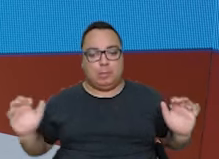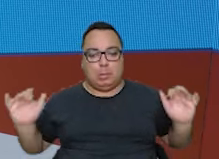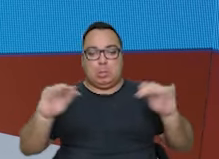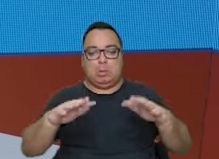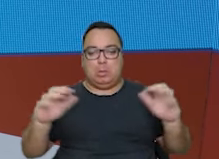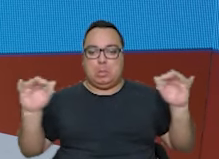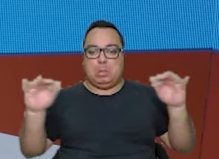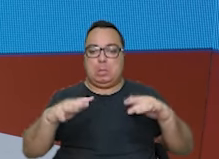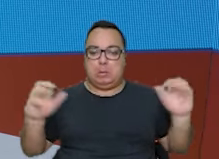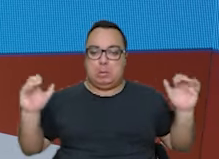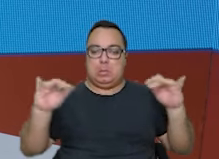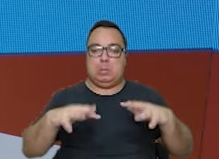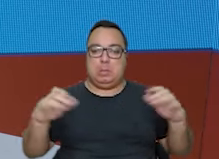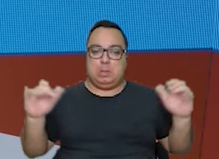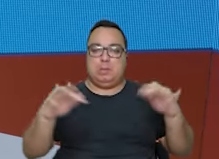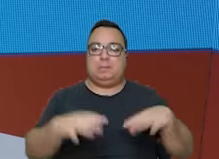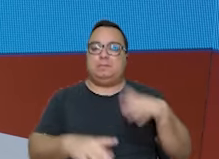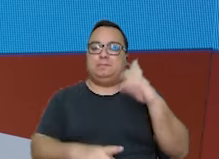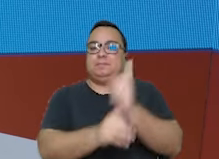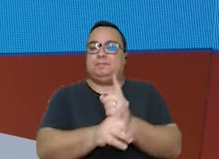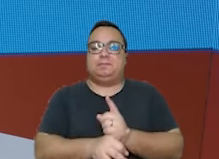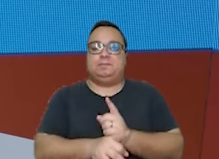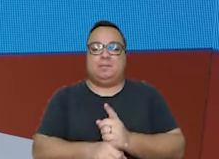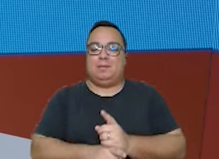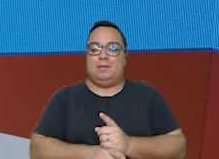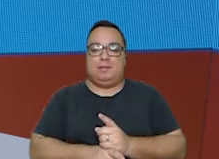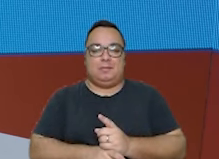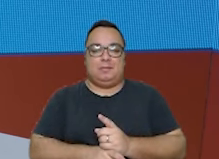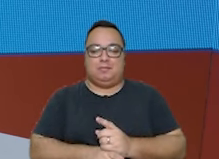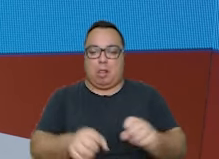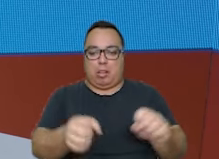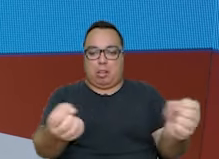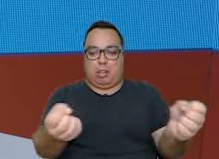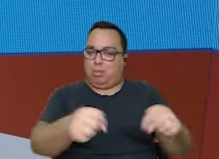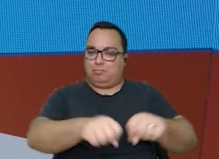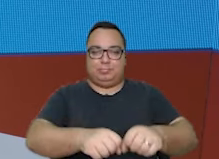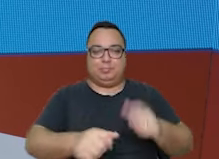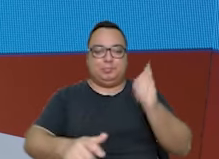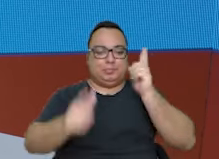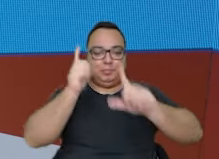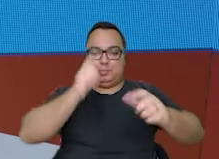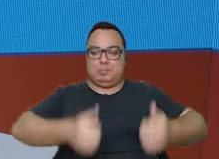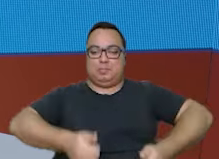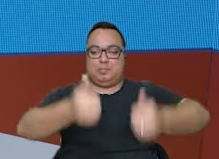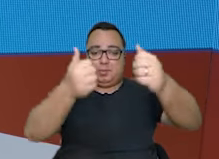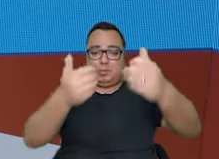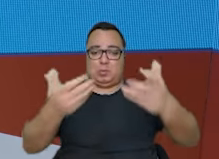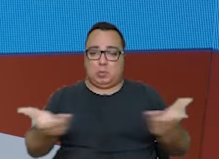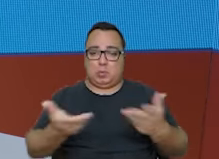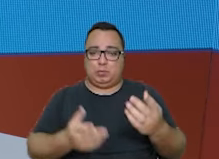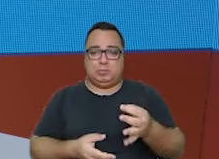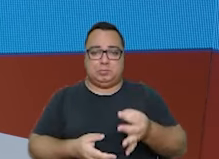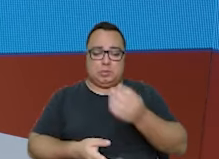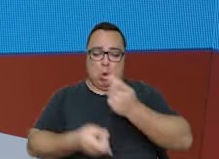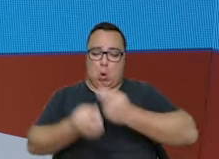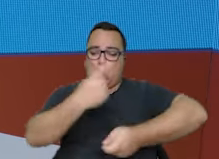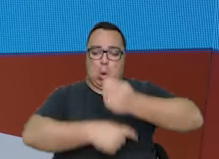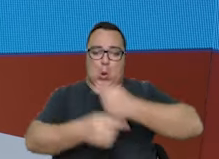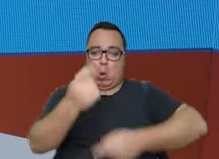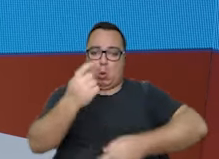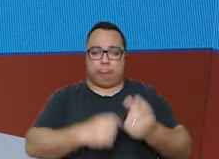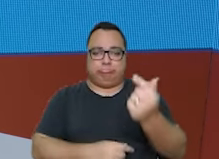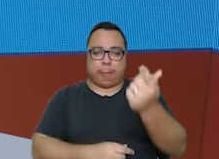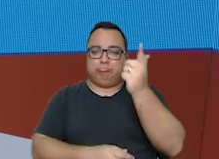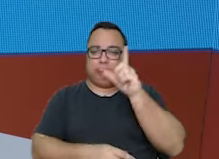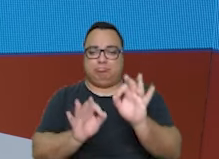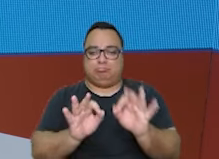ele encontrou o meio para resolver e hoje é uma cafeteria super rentável né negócio